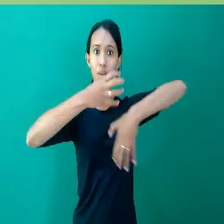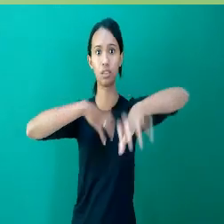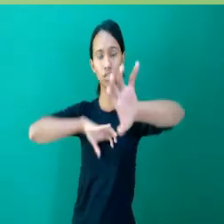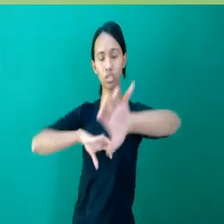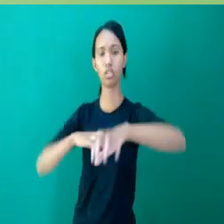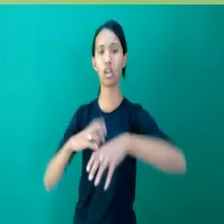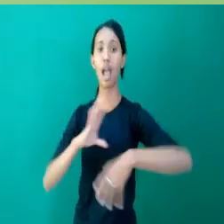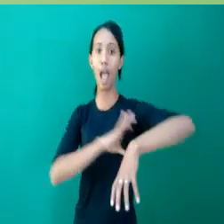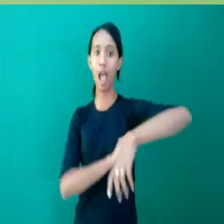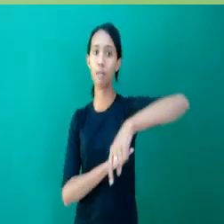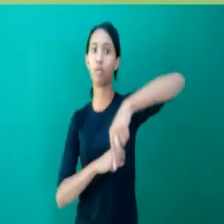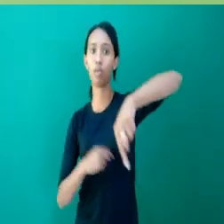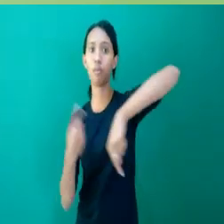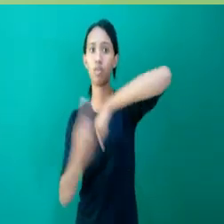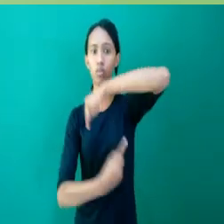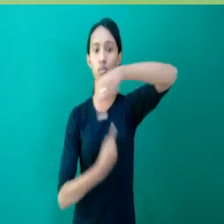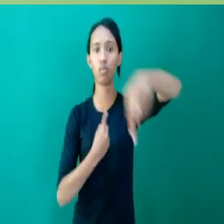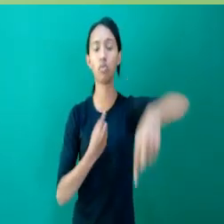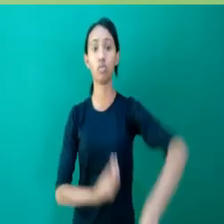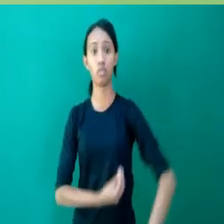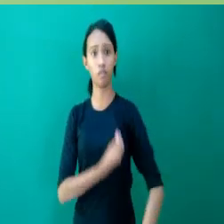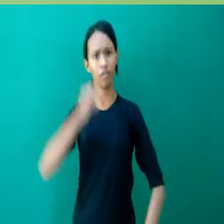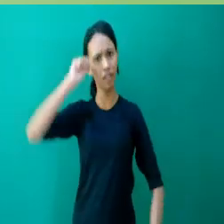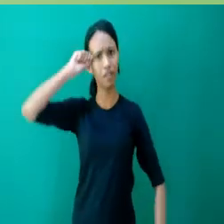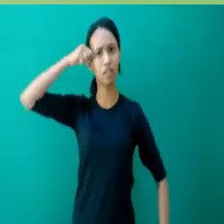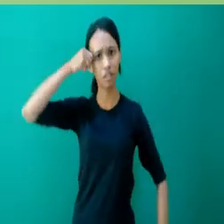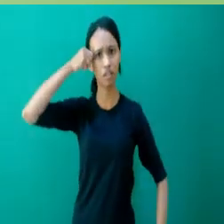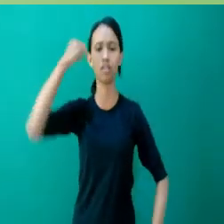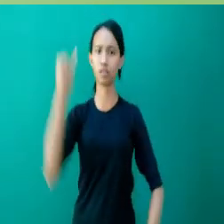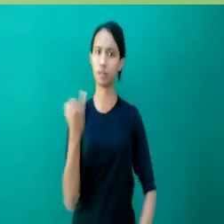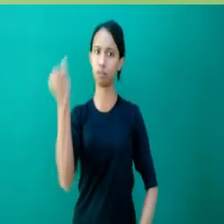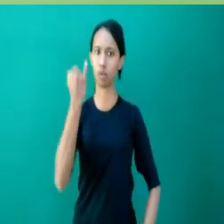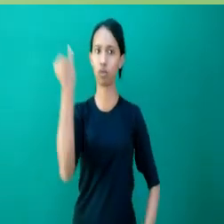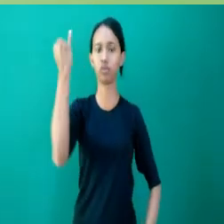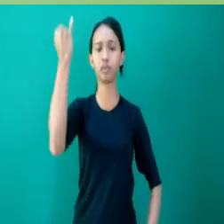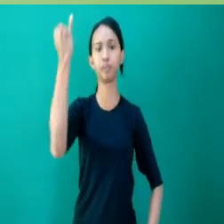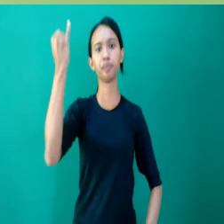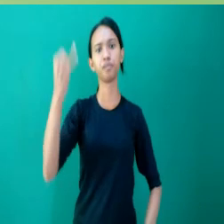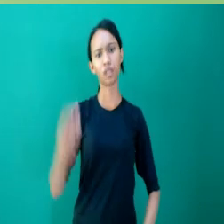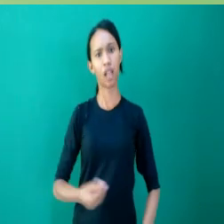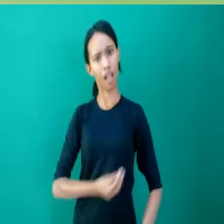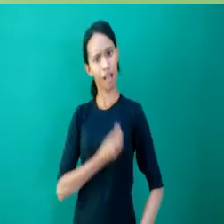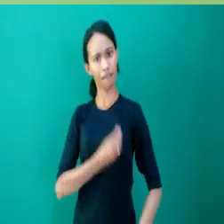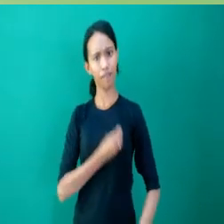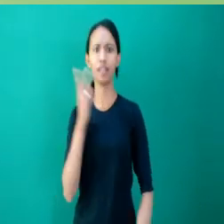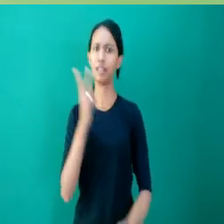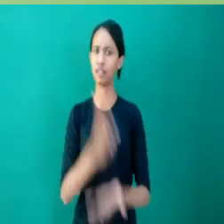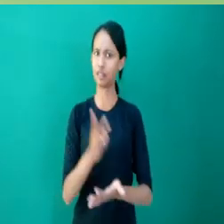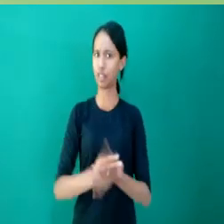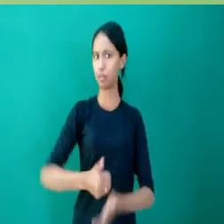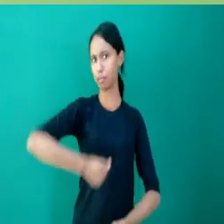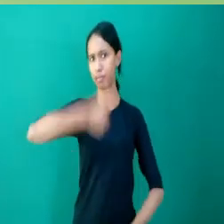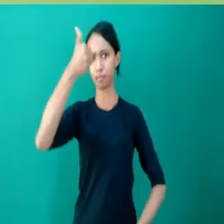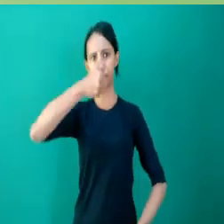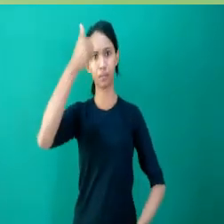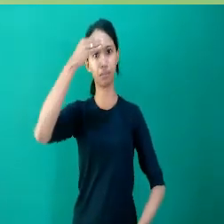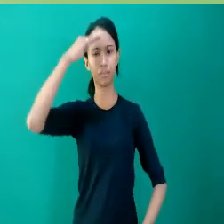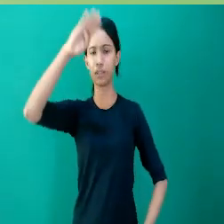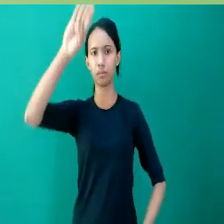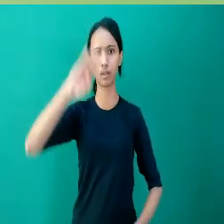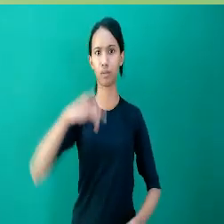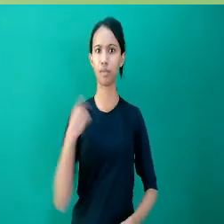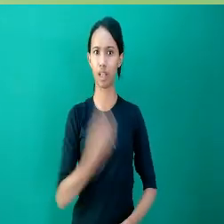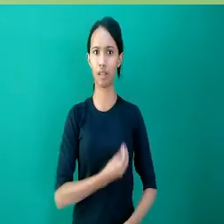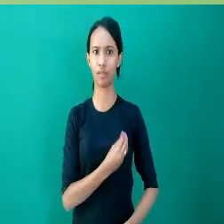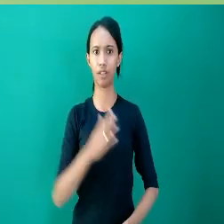outro, né? E vidas negras importam. A vida, claro, a vida sempre vai estar em primeiro lugar. a vida